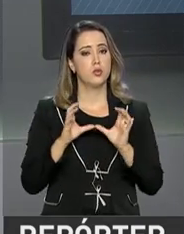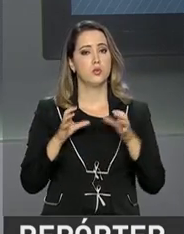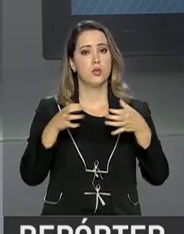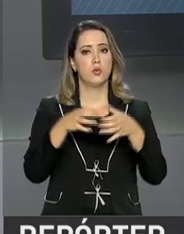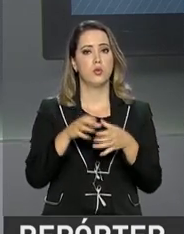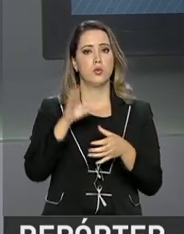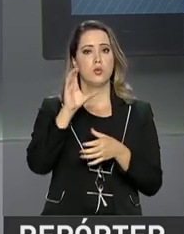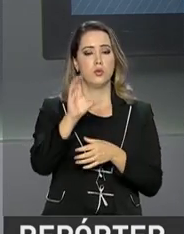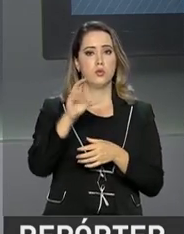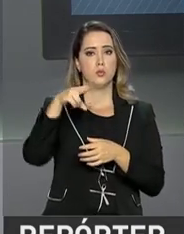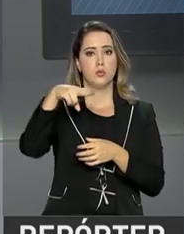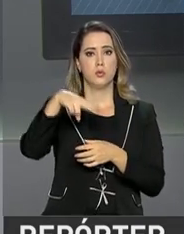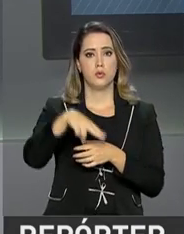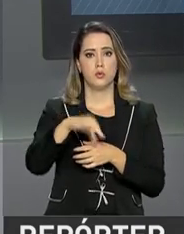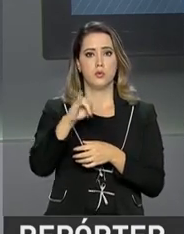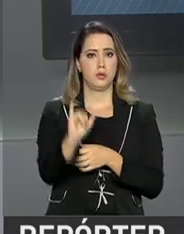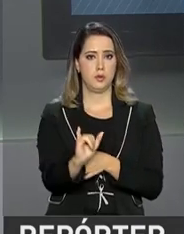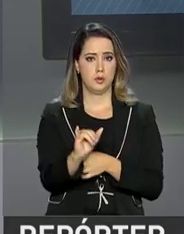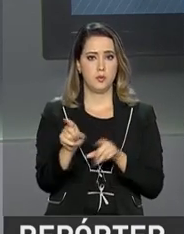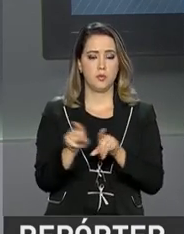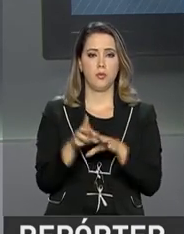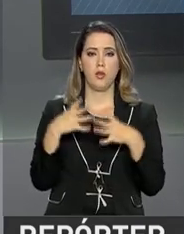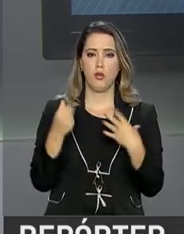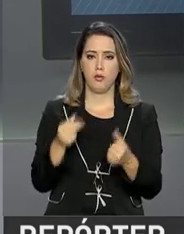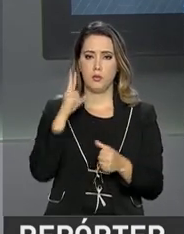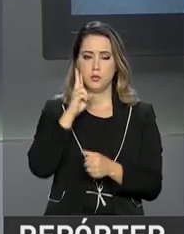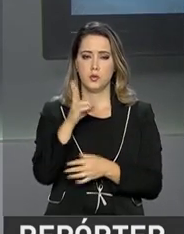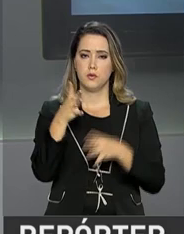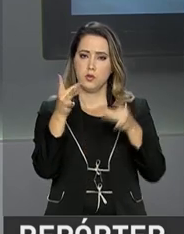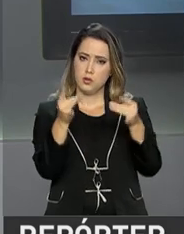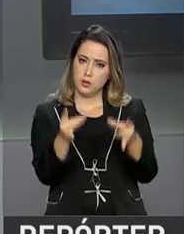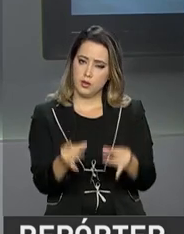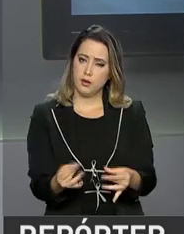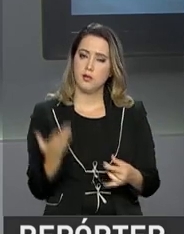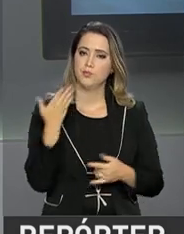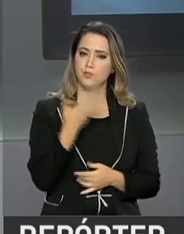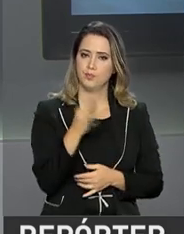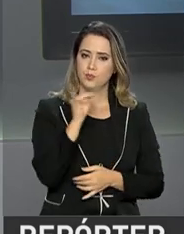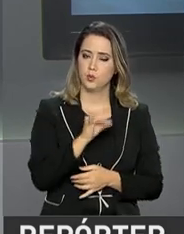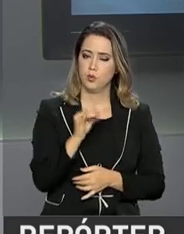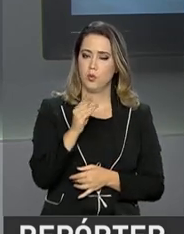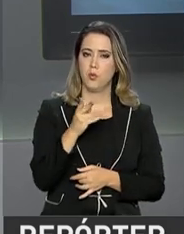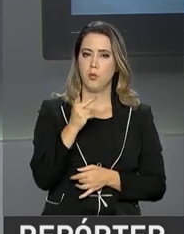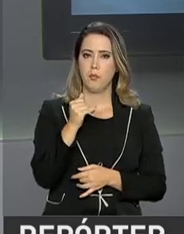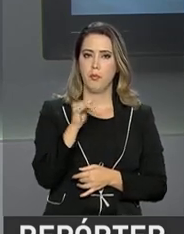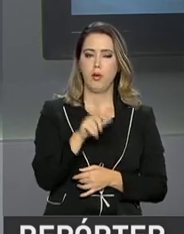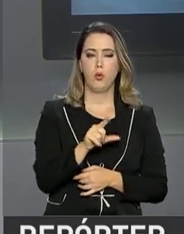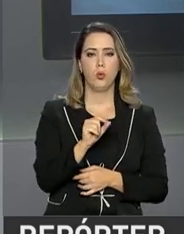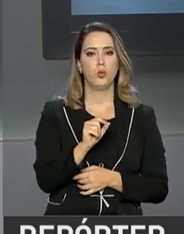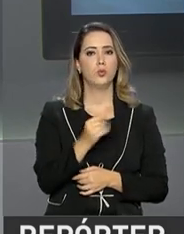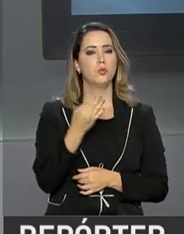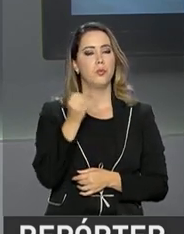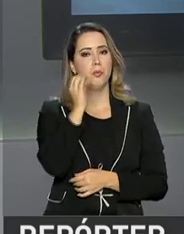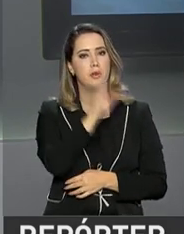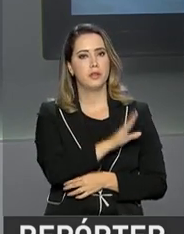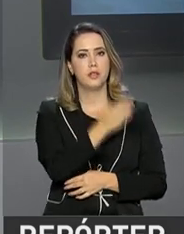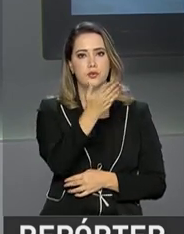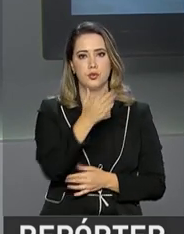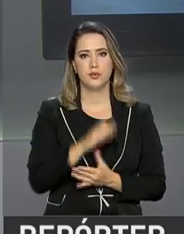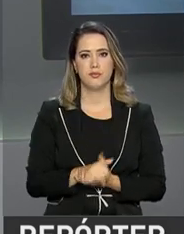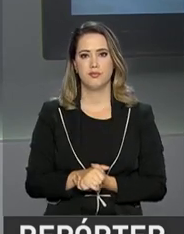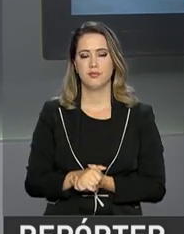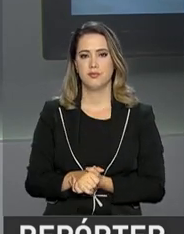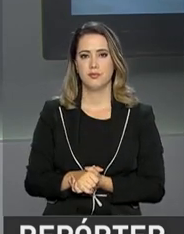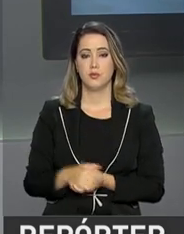nacional da indústria o repórter paulo la sálvia traz mais detalhes pra gente ao vivo olá paulo boa tarde mais uma vez